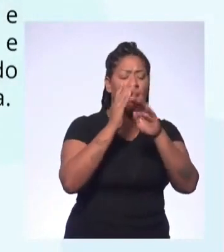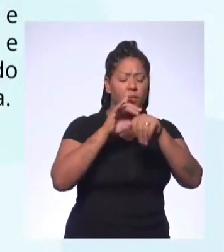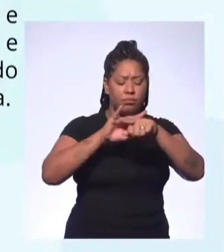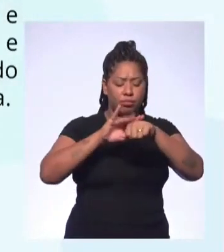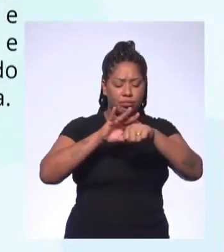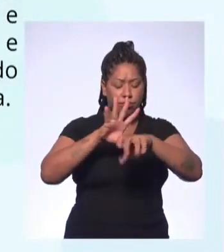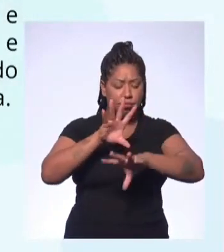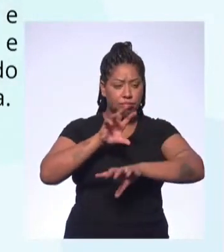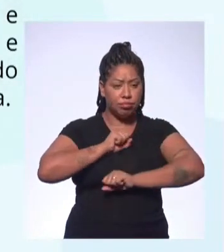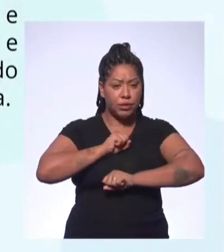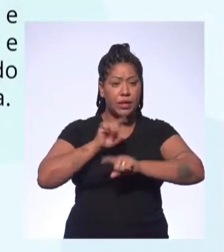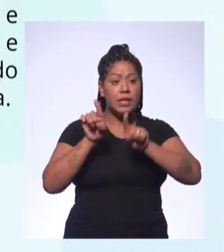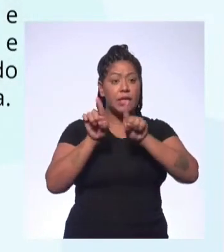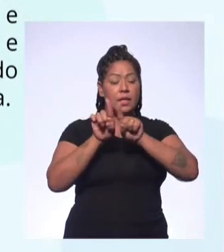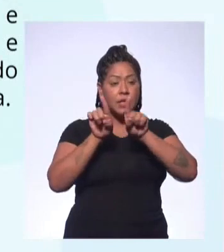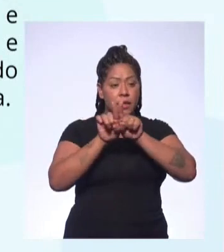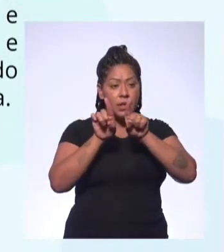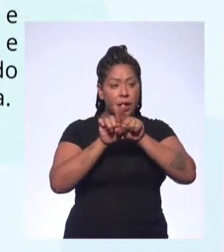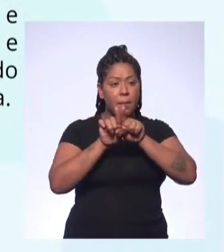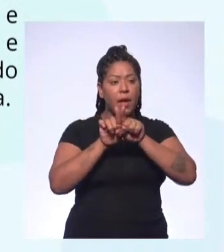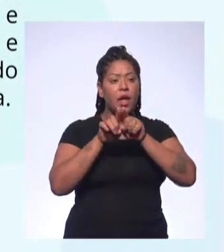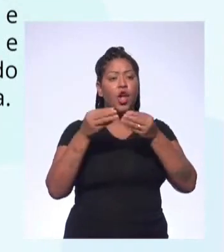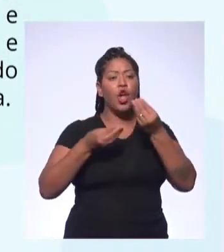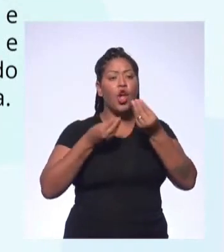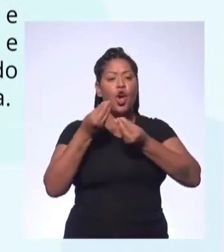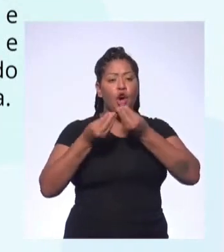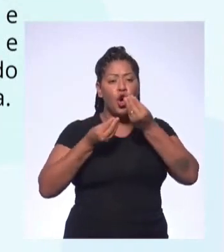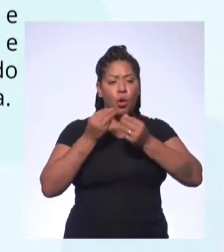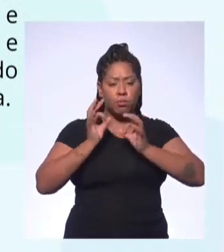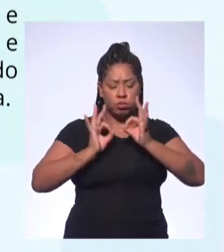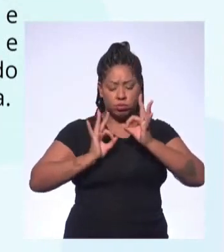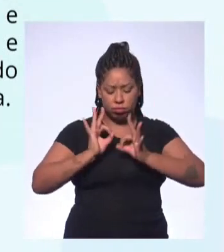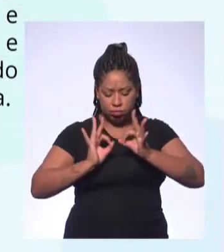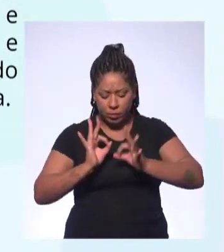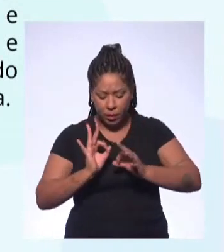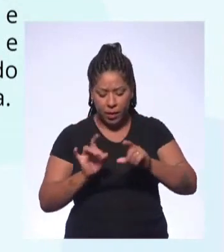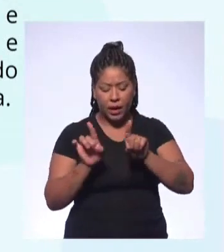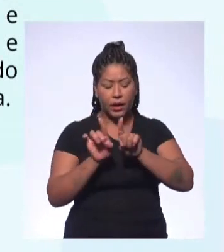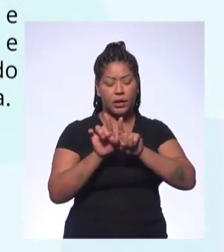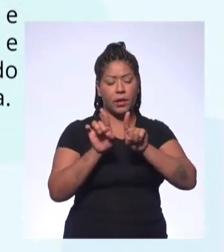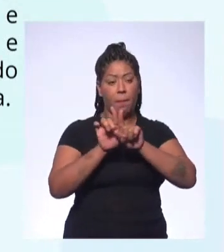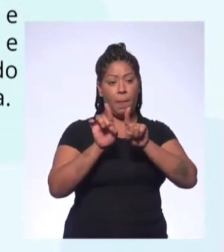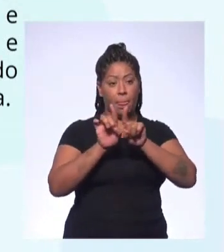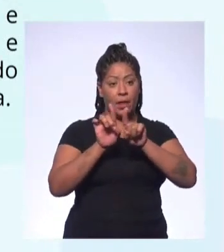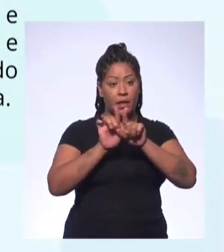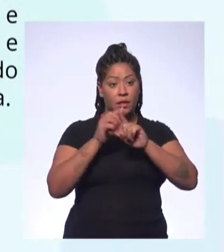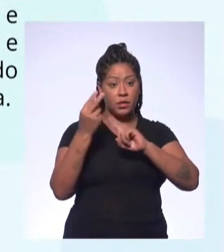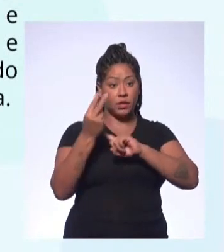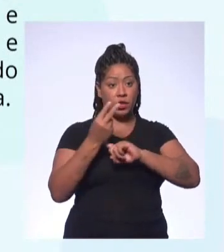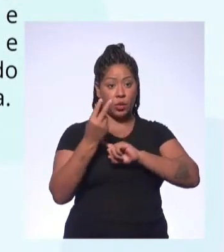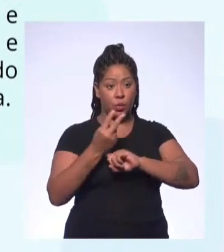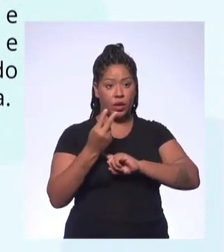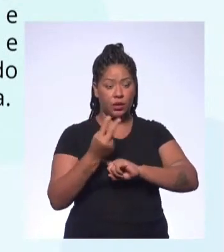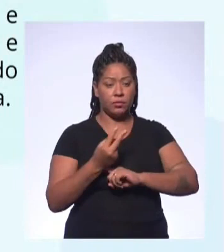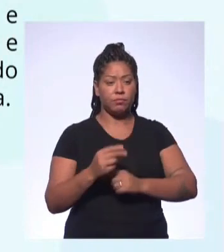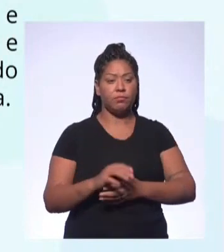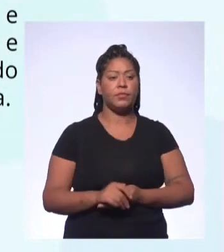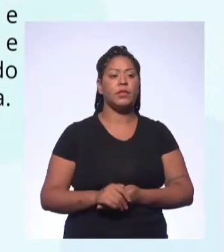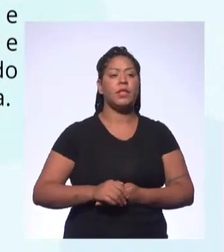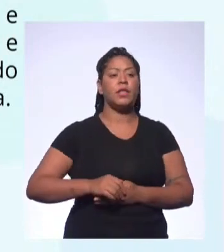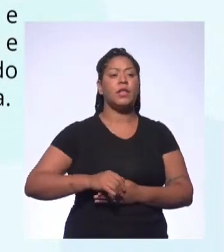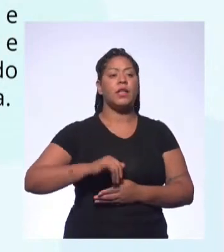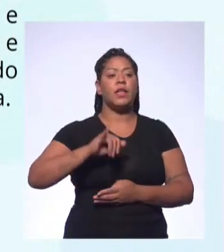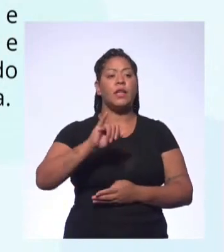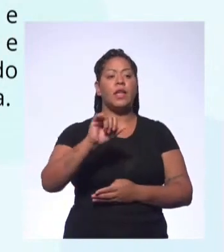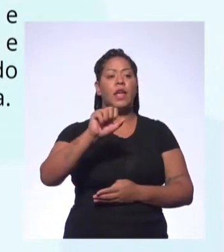de transmissão, tratamento das principais infecções sexualmente transmissíveis, ISTs, incluindo